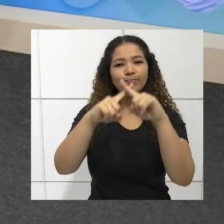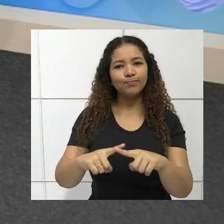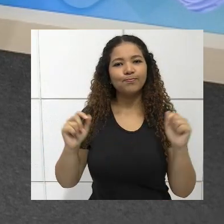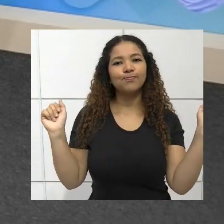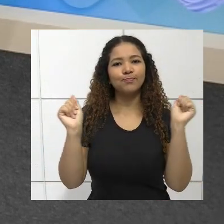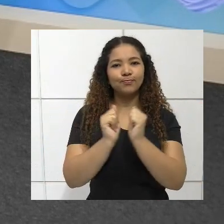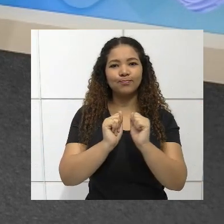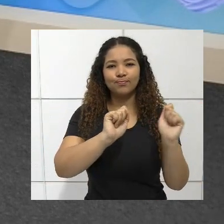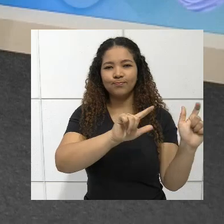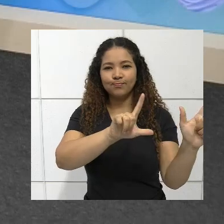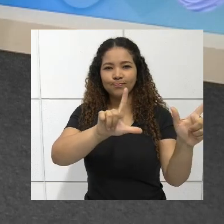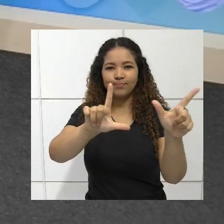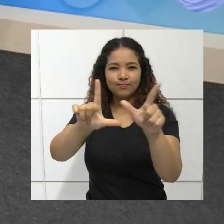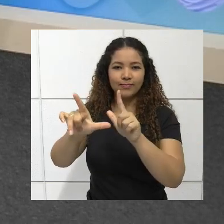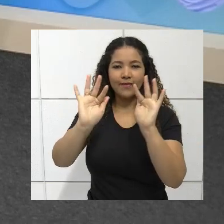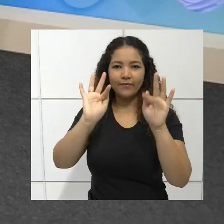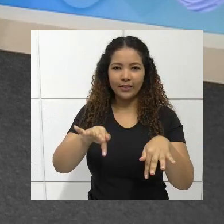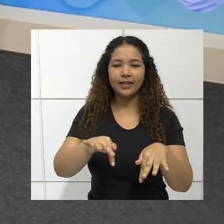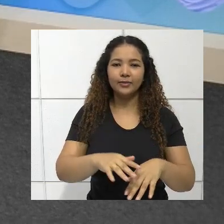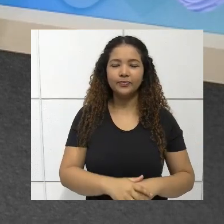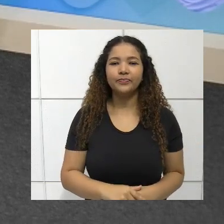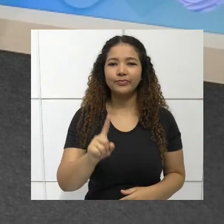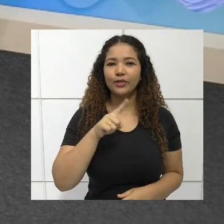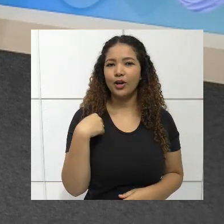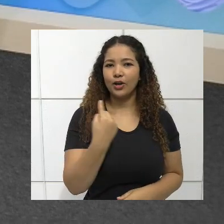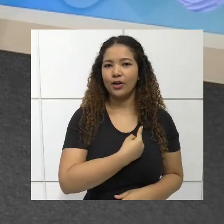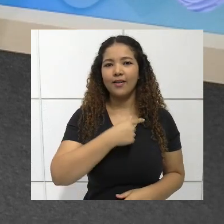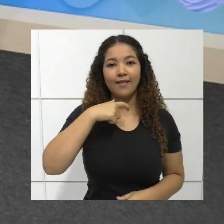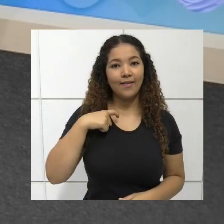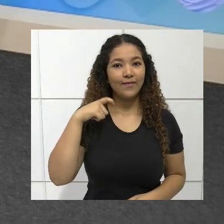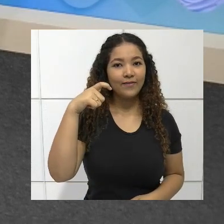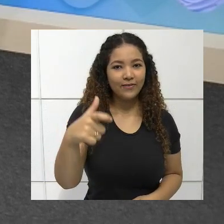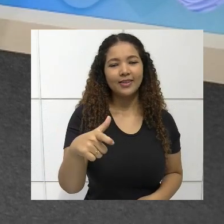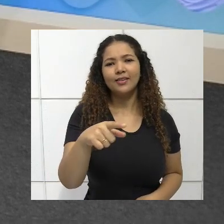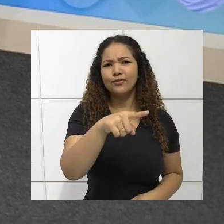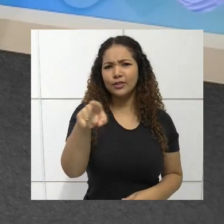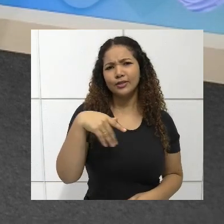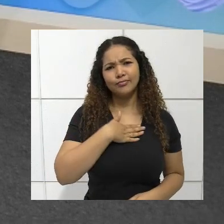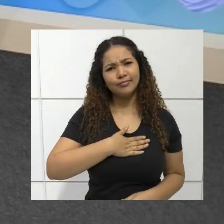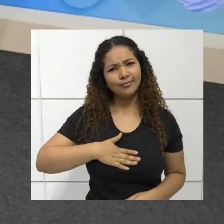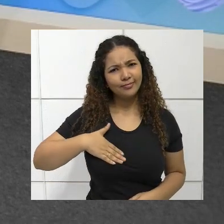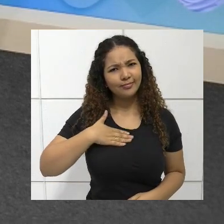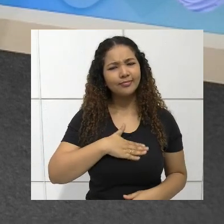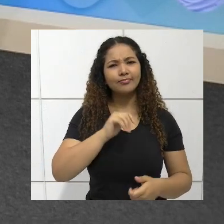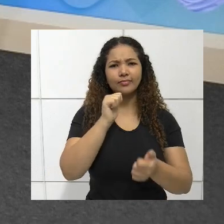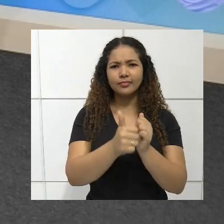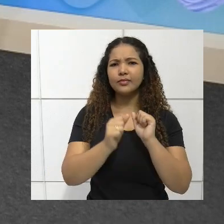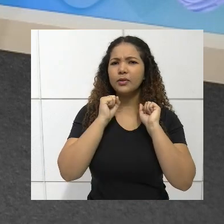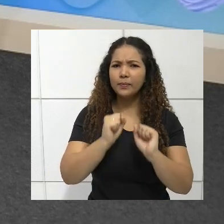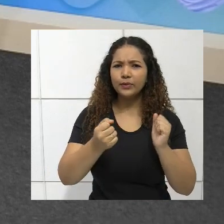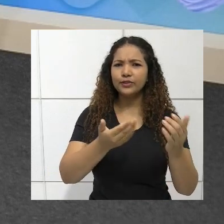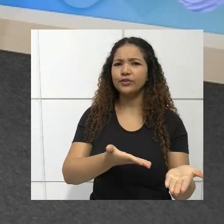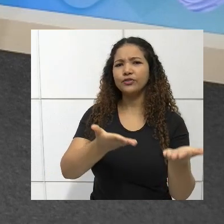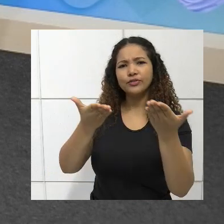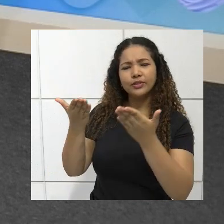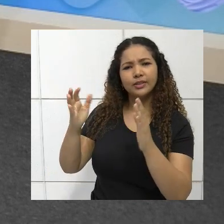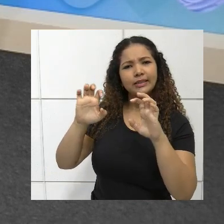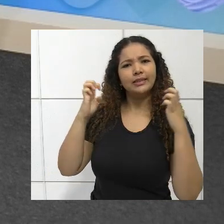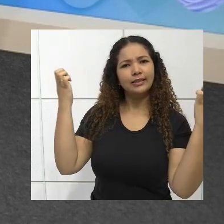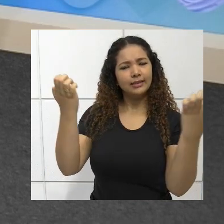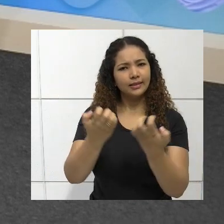na transmissão da grande final. A gente convida, claro, não é, você que gosta de futebol, vá lá ao estádio Humberto Parente, você que